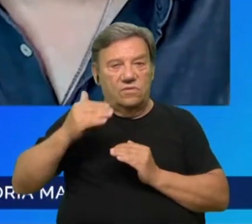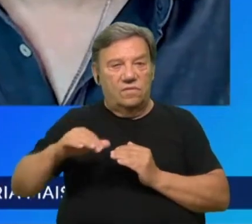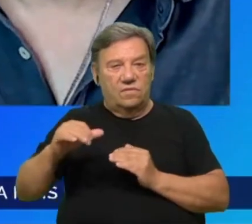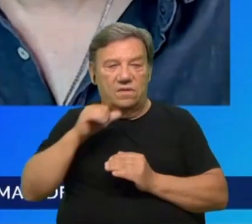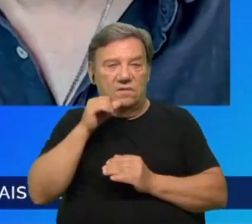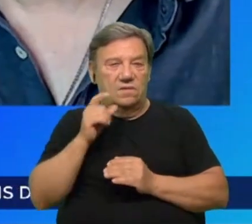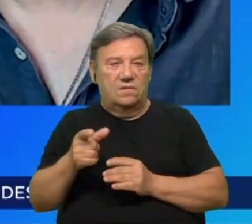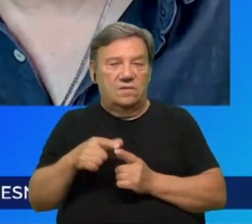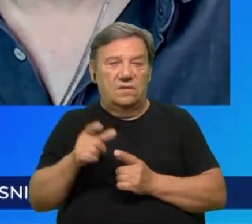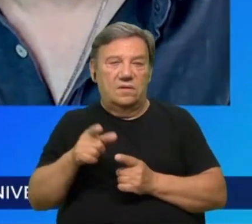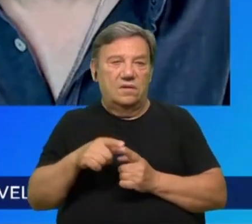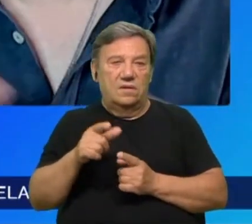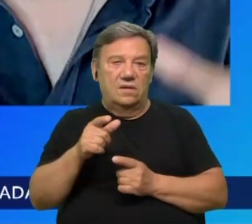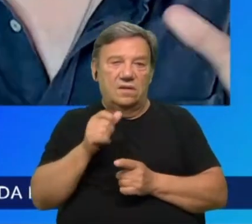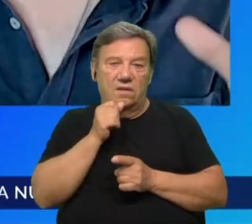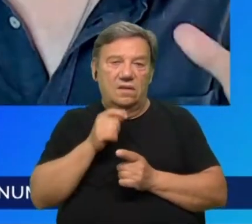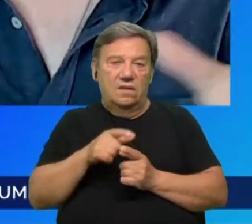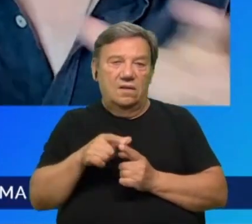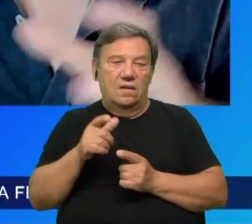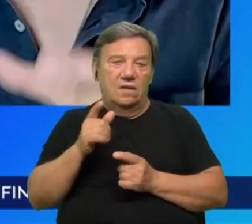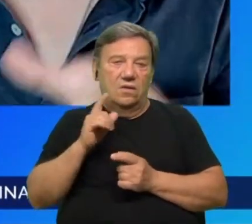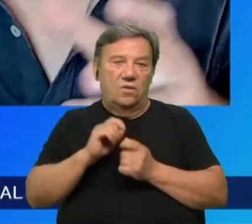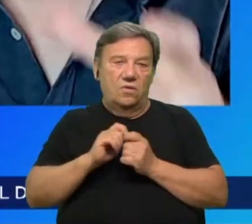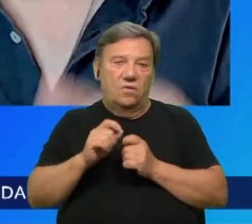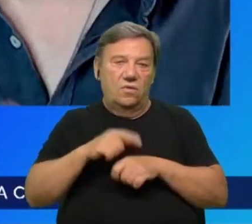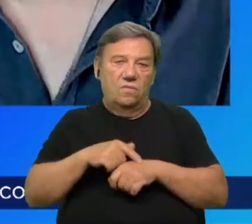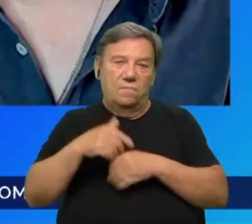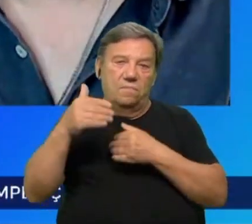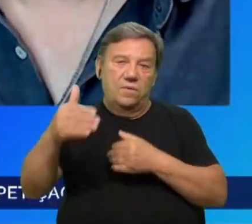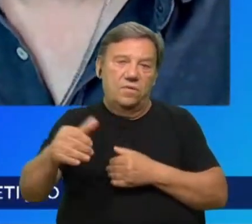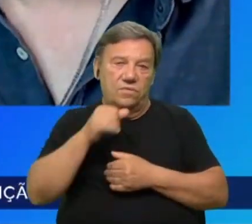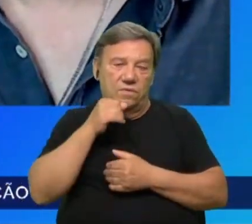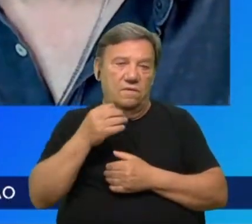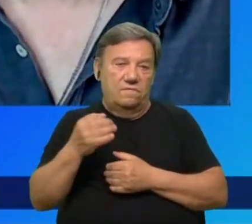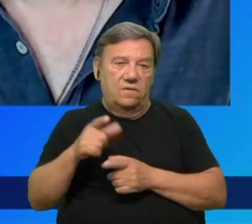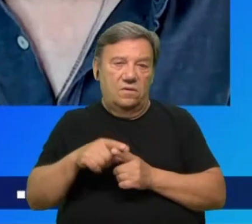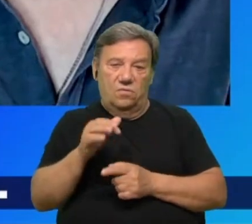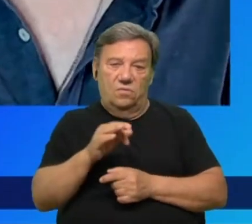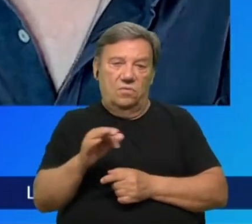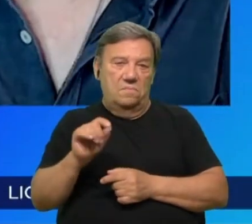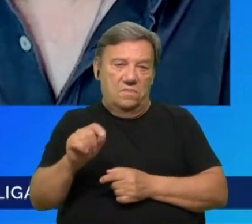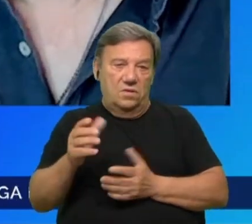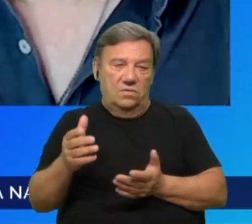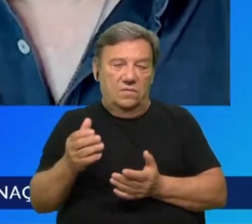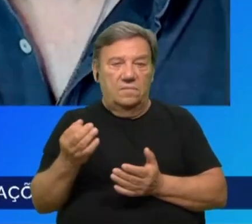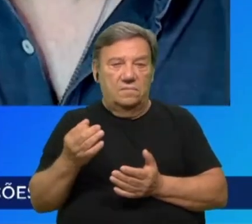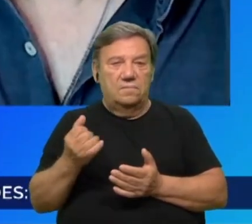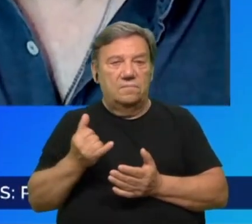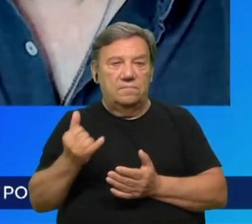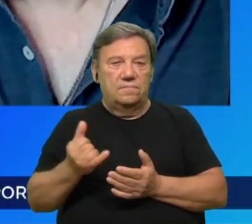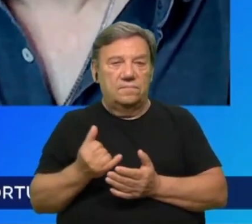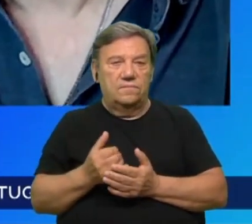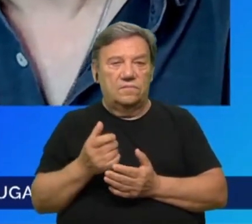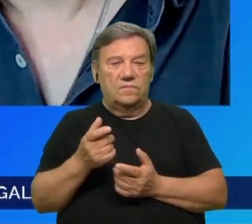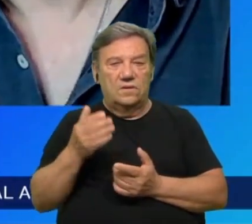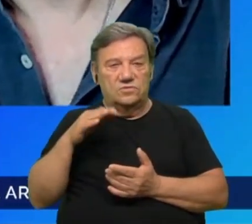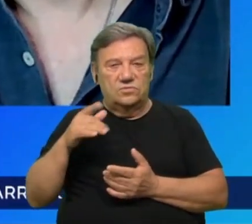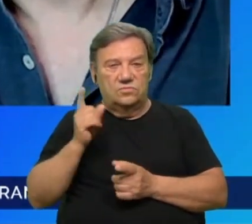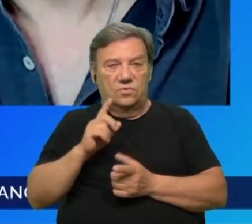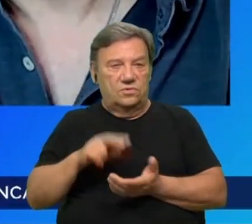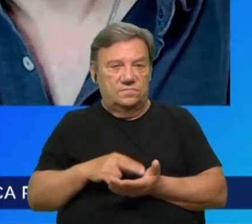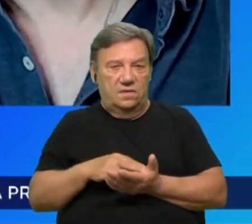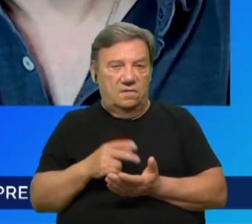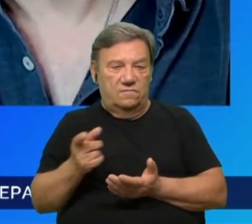os transientes de rádio de longo período. Longo período que, apesar de tudo, são 44 minutos. Ora bem, os cientistas não estavam à